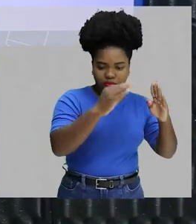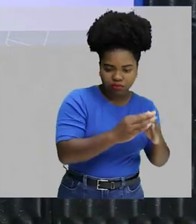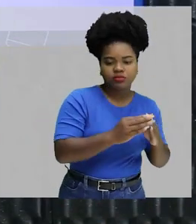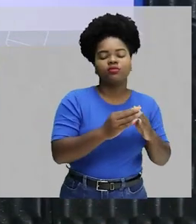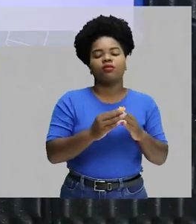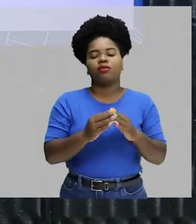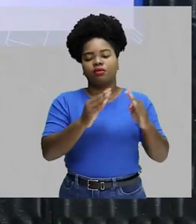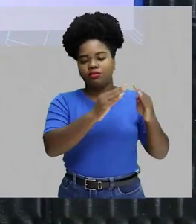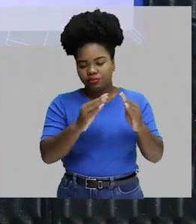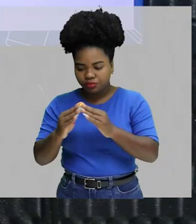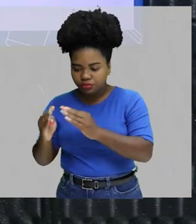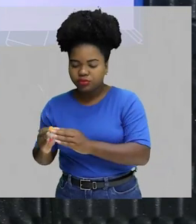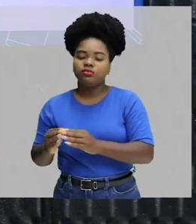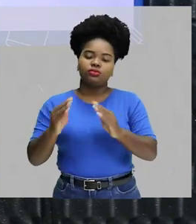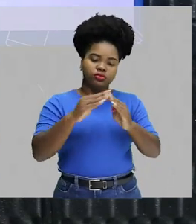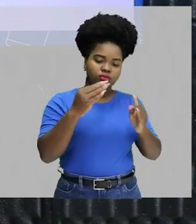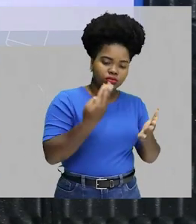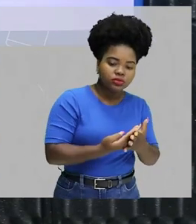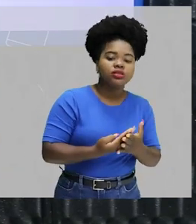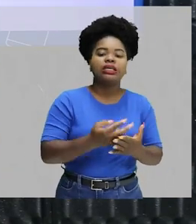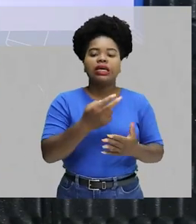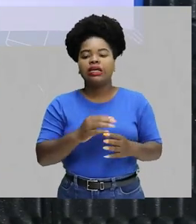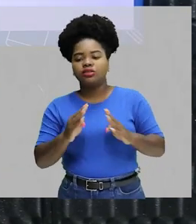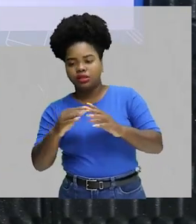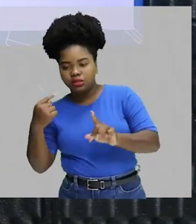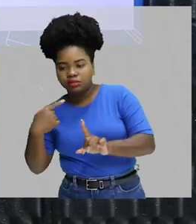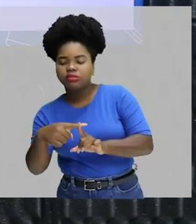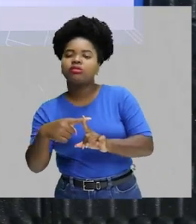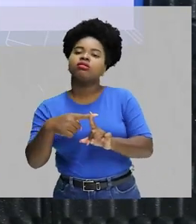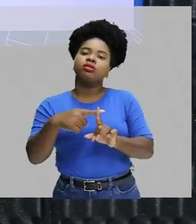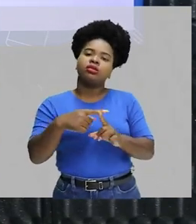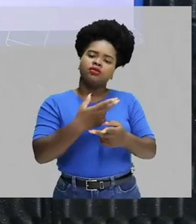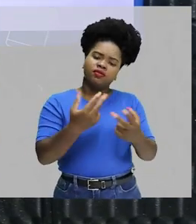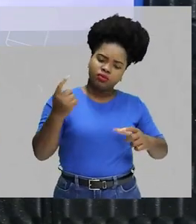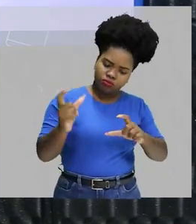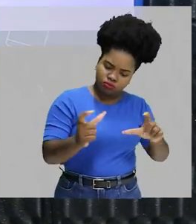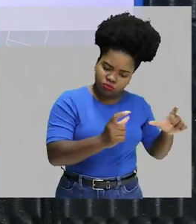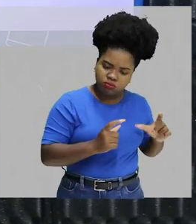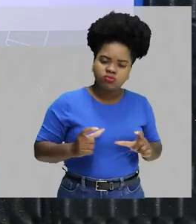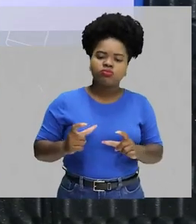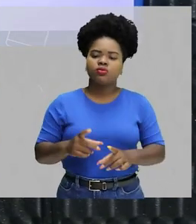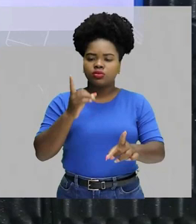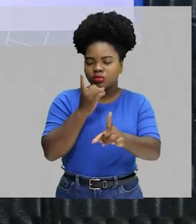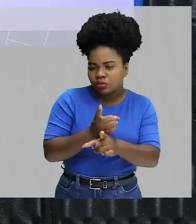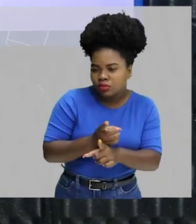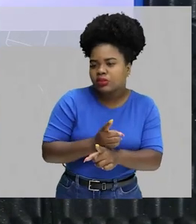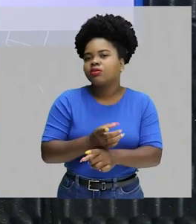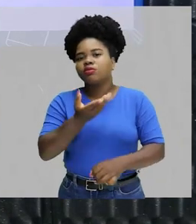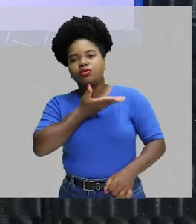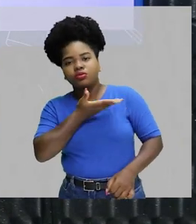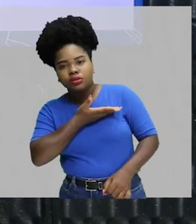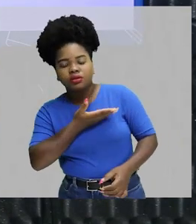na escola na nossa comunidade religiosa eh quando nós nos encontramos para uma socialzinha final de semana